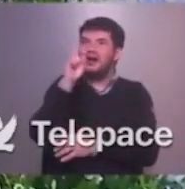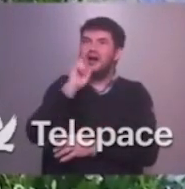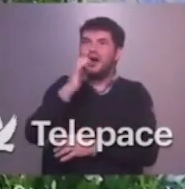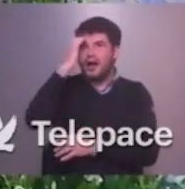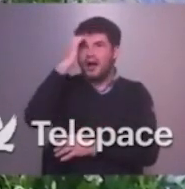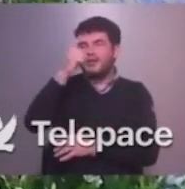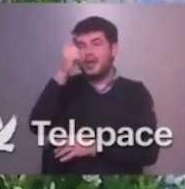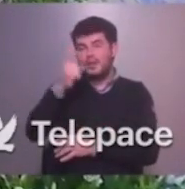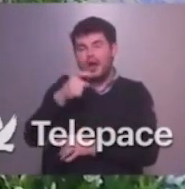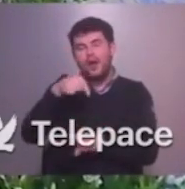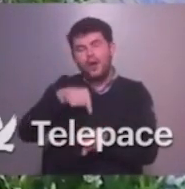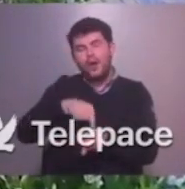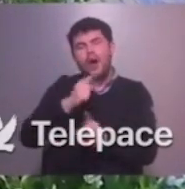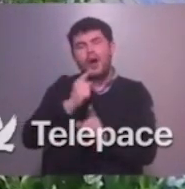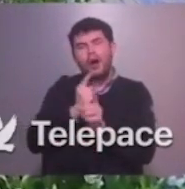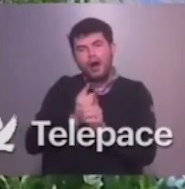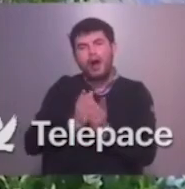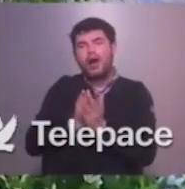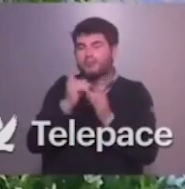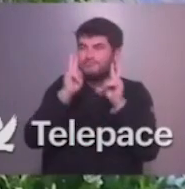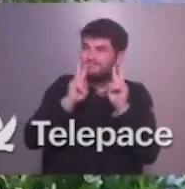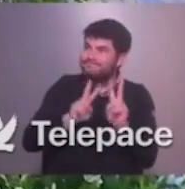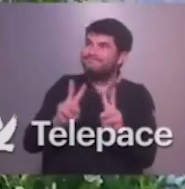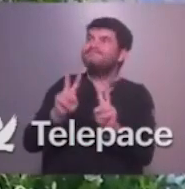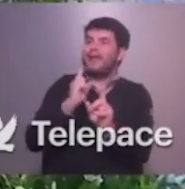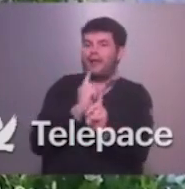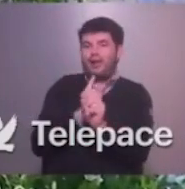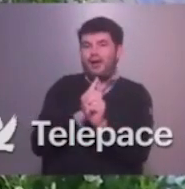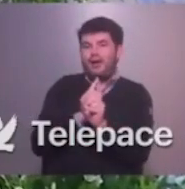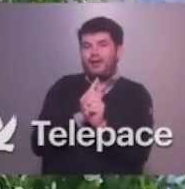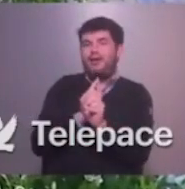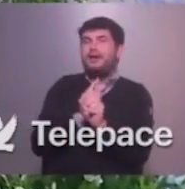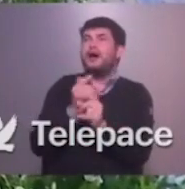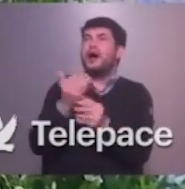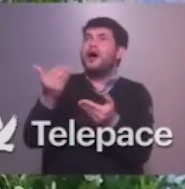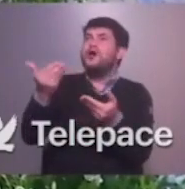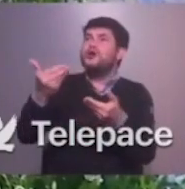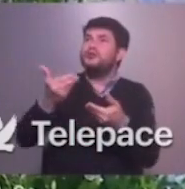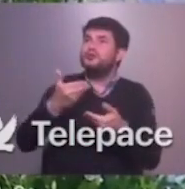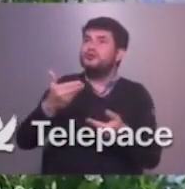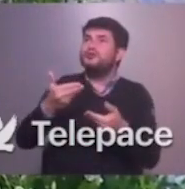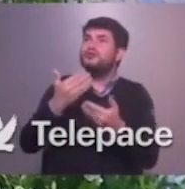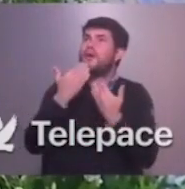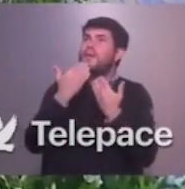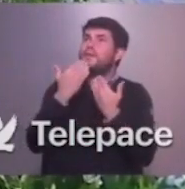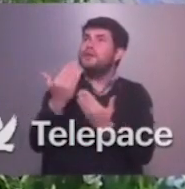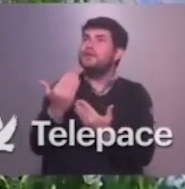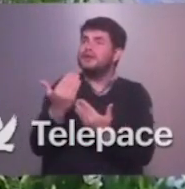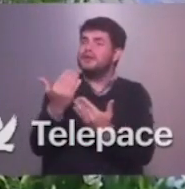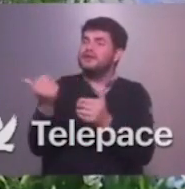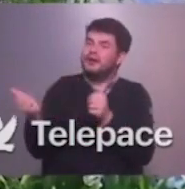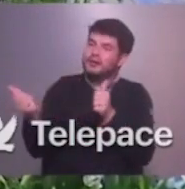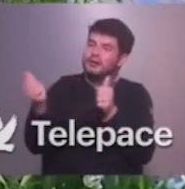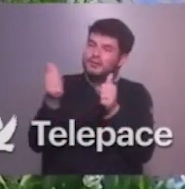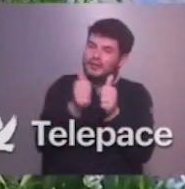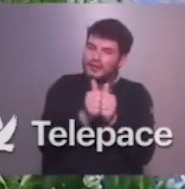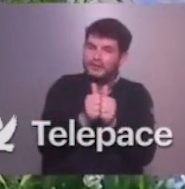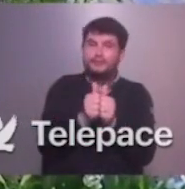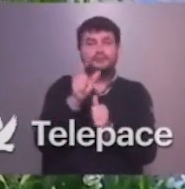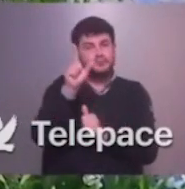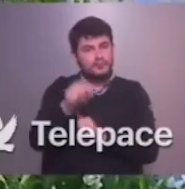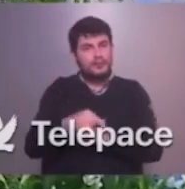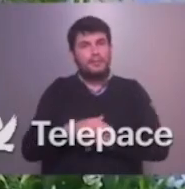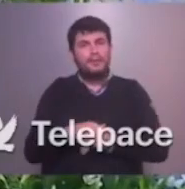hoje continuamos para ela voltados, intercedendo a sua companhia